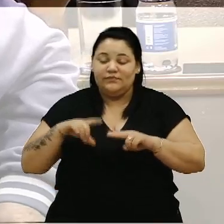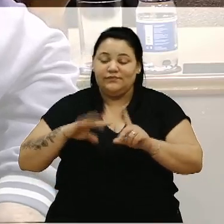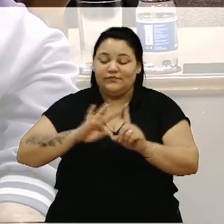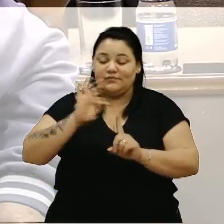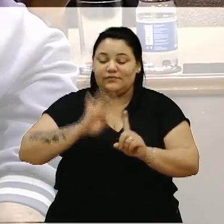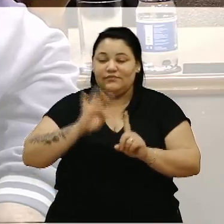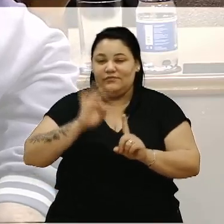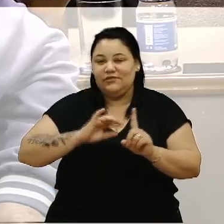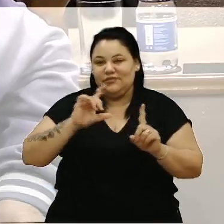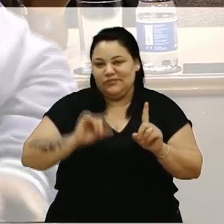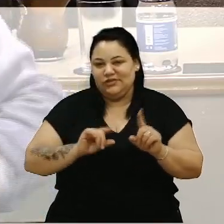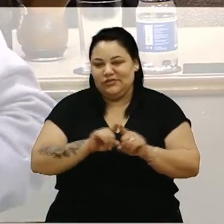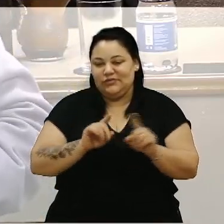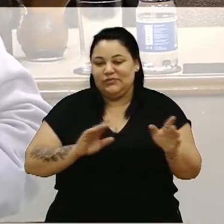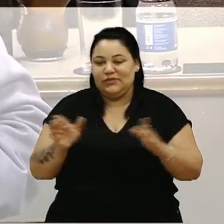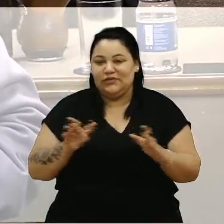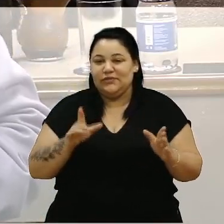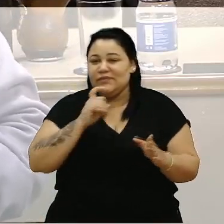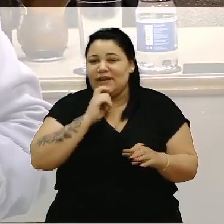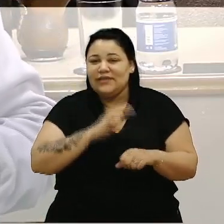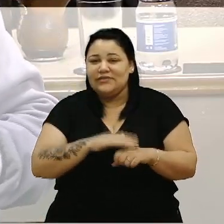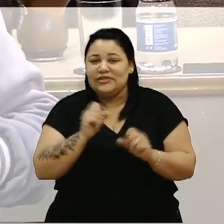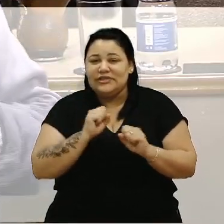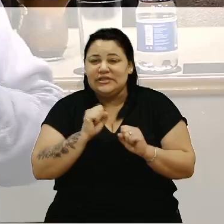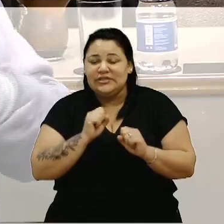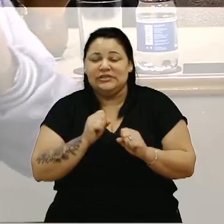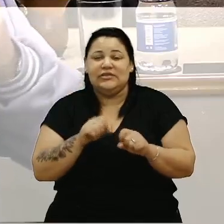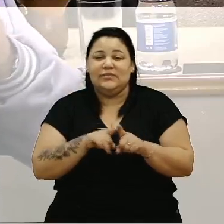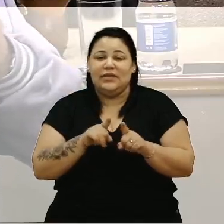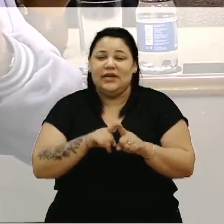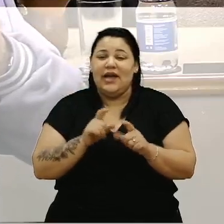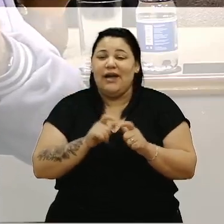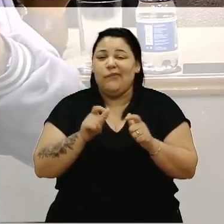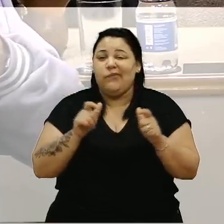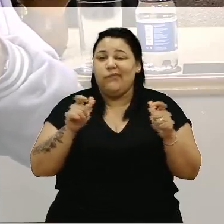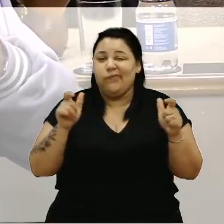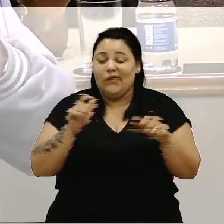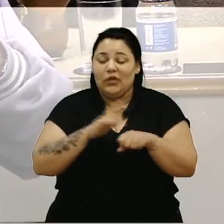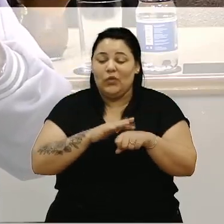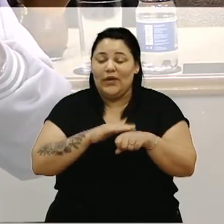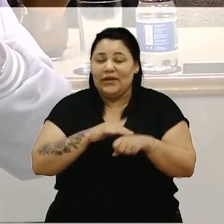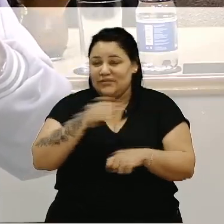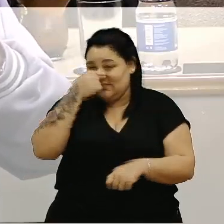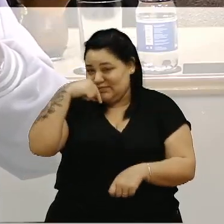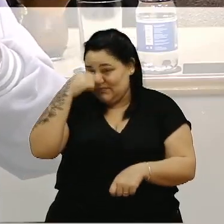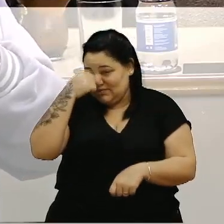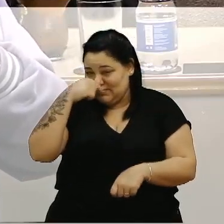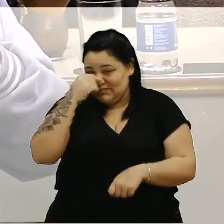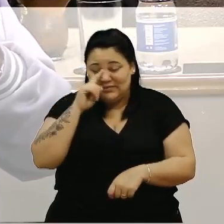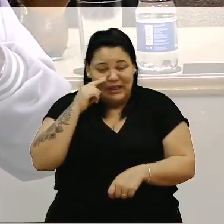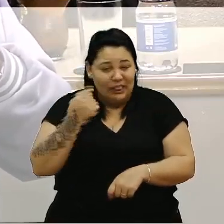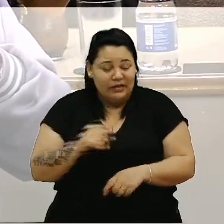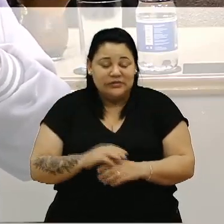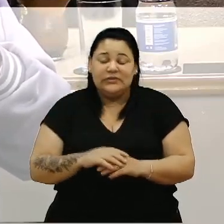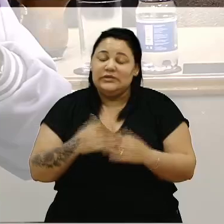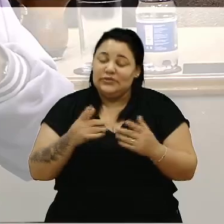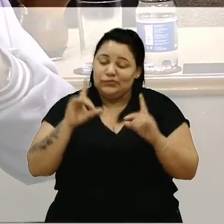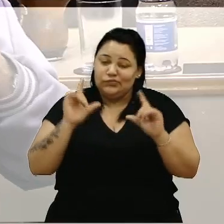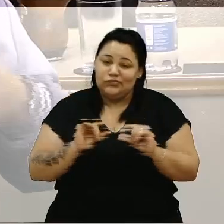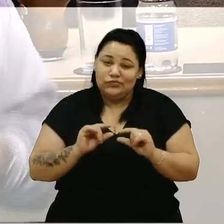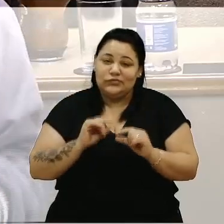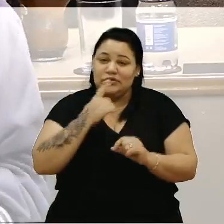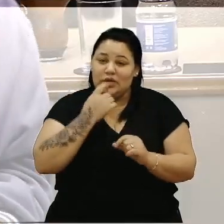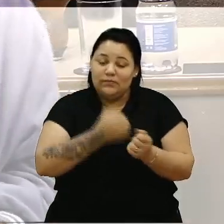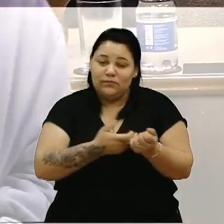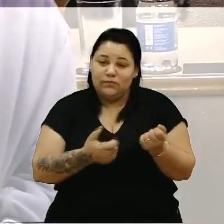durante esse período. O aumento das infecções respiratórias e outras enfermidades fazem com que as doações de sangue diminuam em média